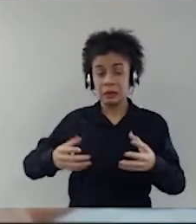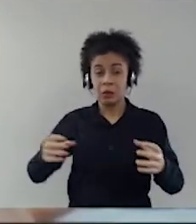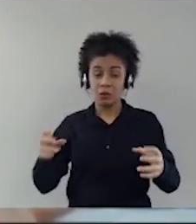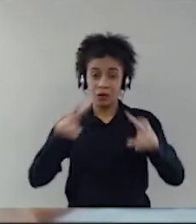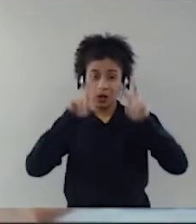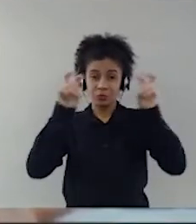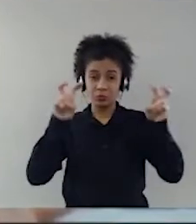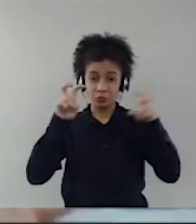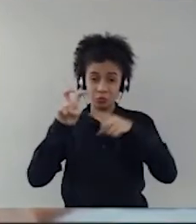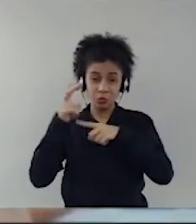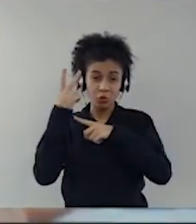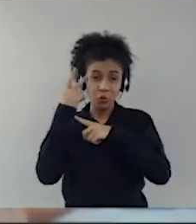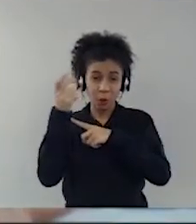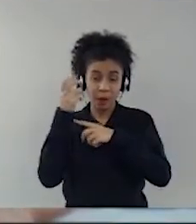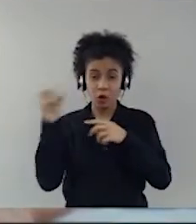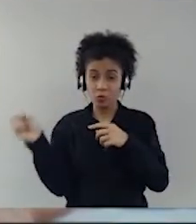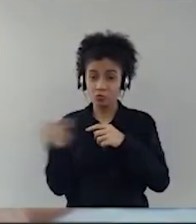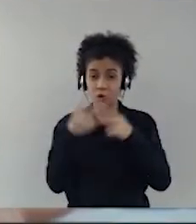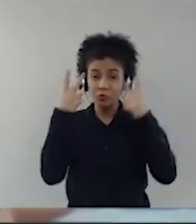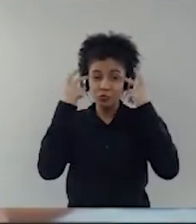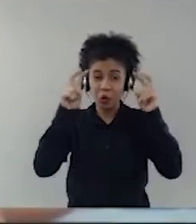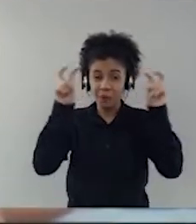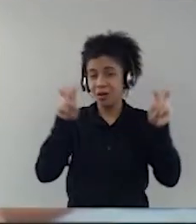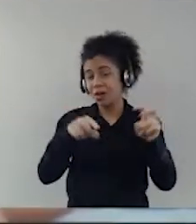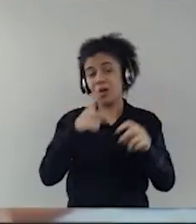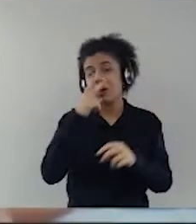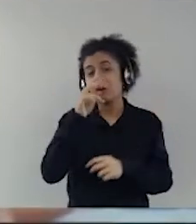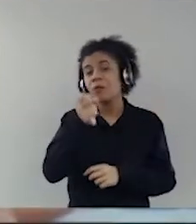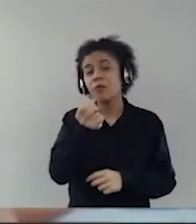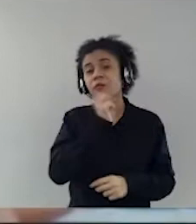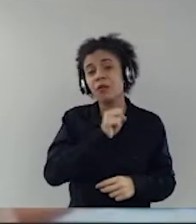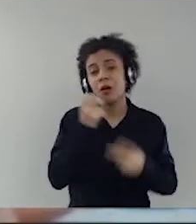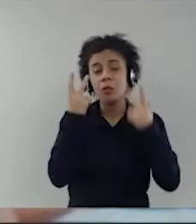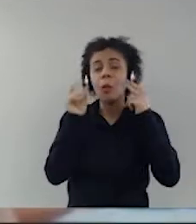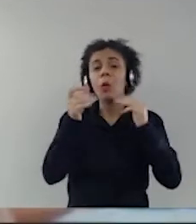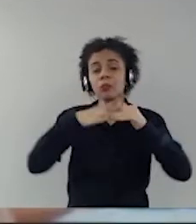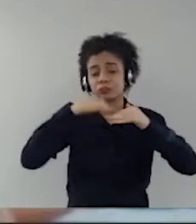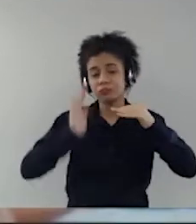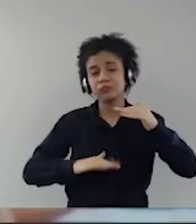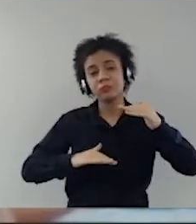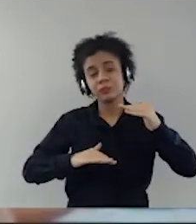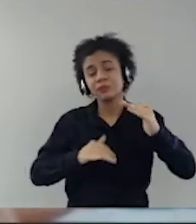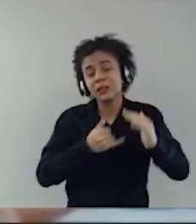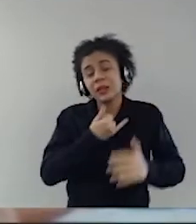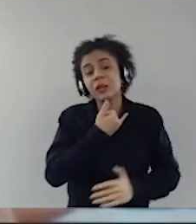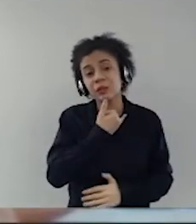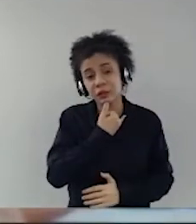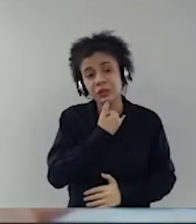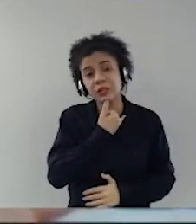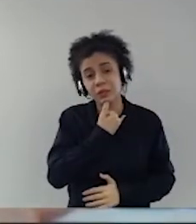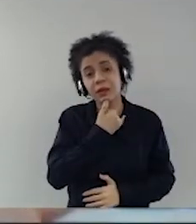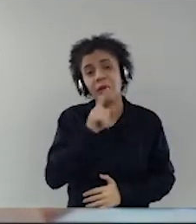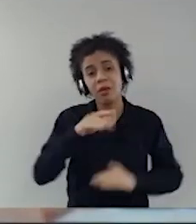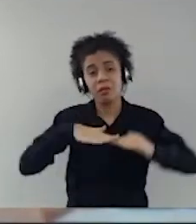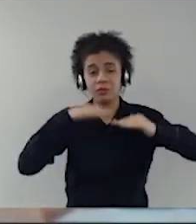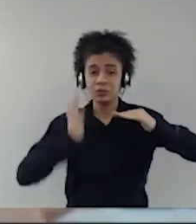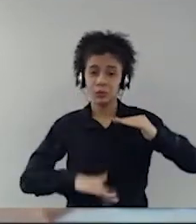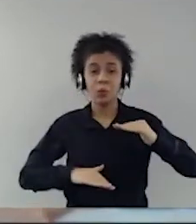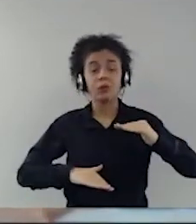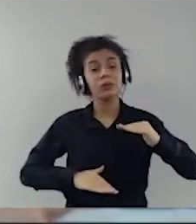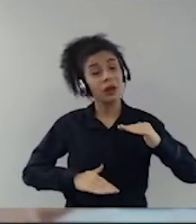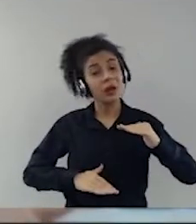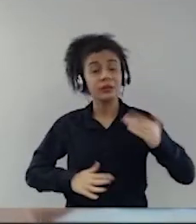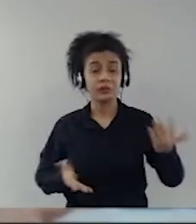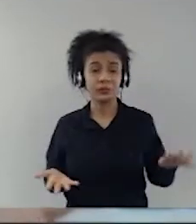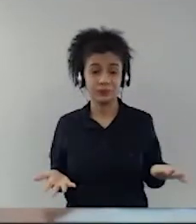situação... O novo normal é o velho normal, é a desigualdade, infelizmente, é a desigualdade. Eu até tinha anotado aqui que